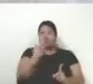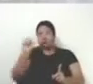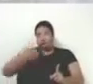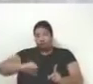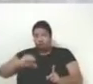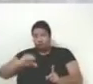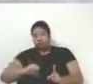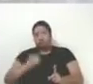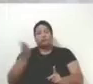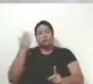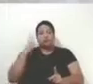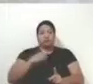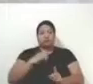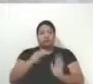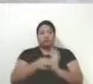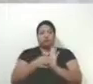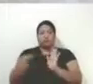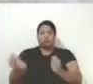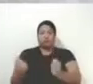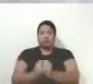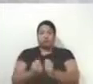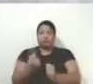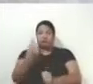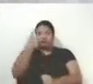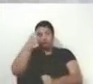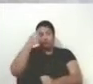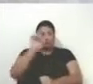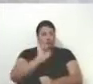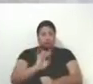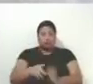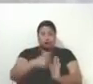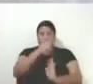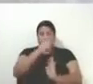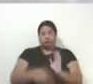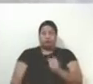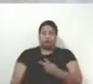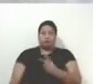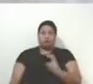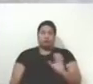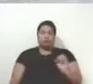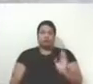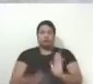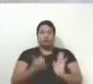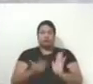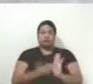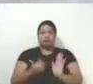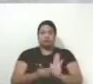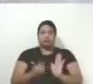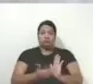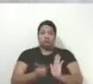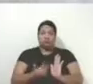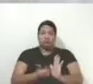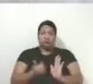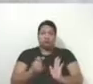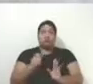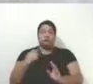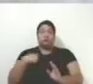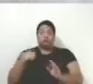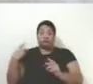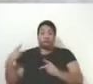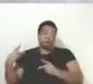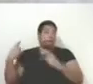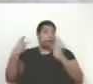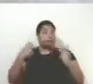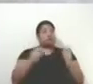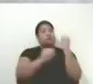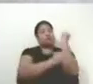feito parecer o conjunto, em um dia, um projeto de 250 páginas. E nós estivemos lá na Sabesp para poder mostrar